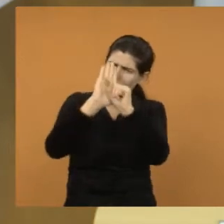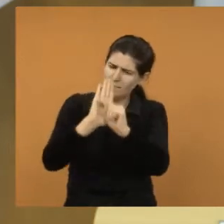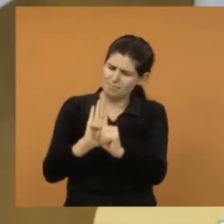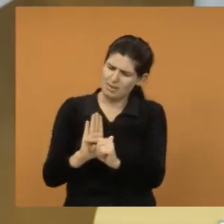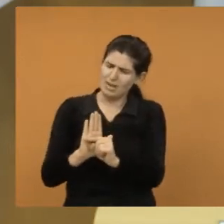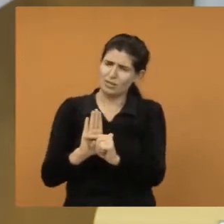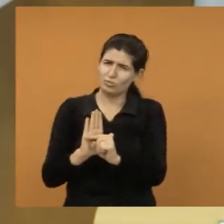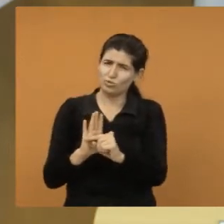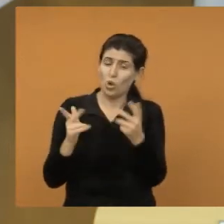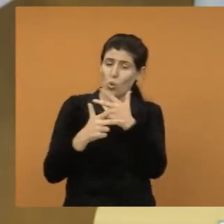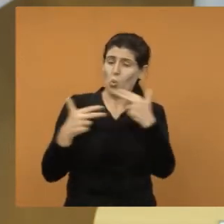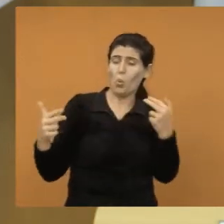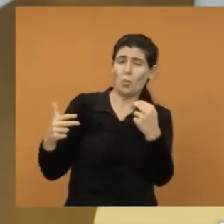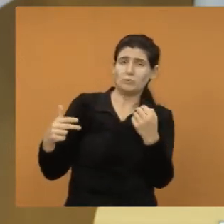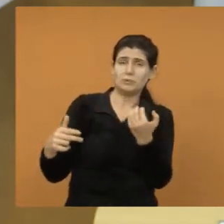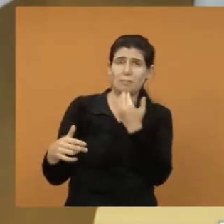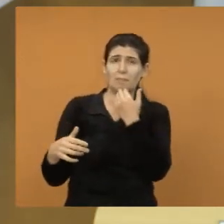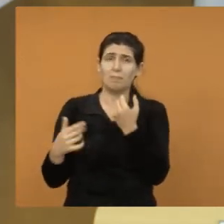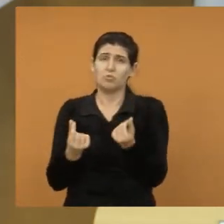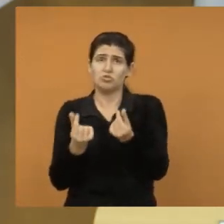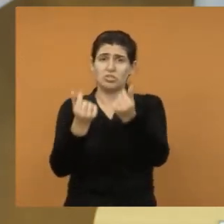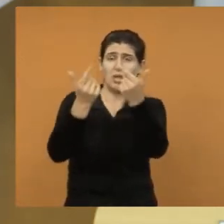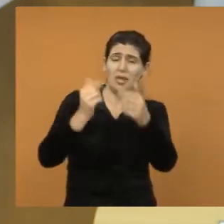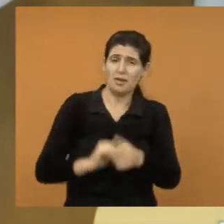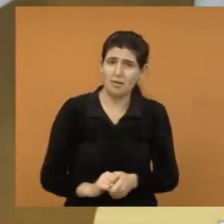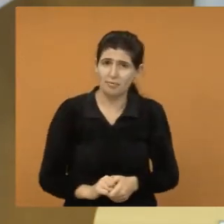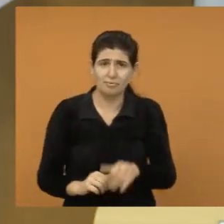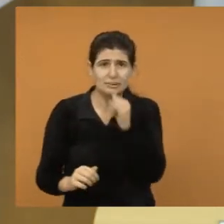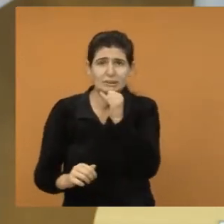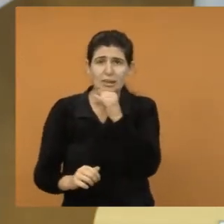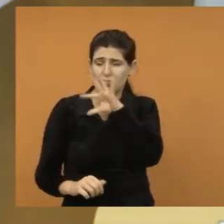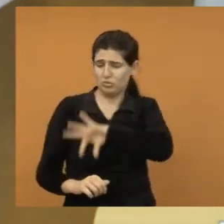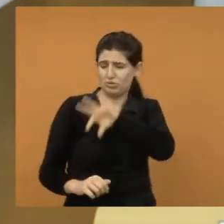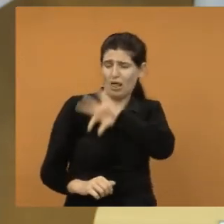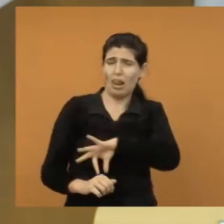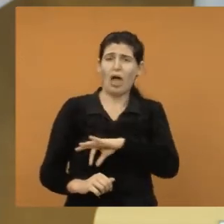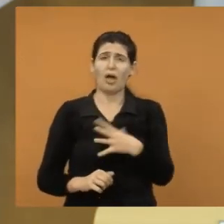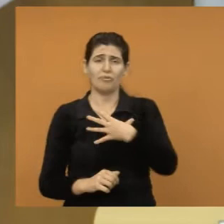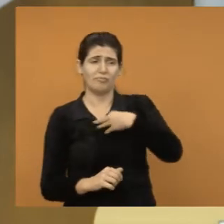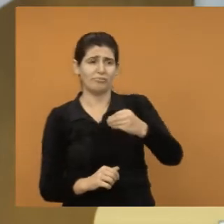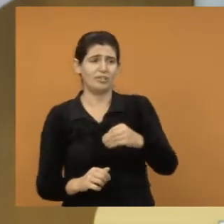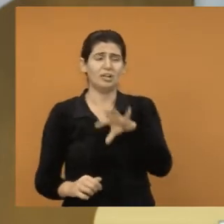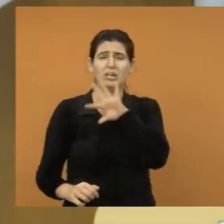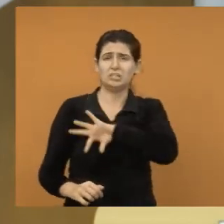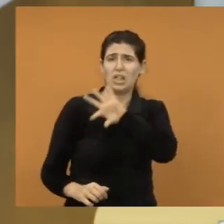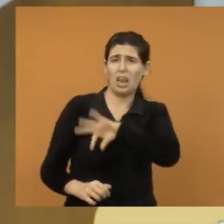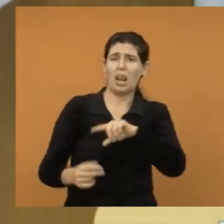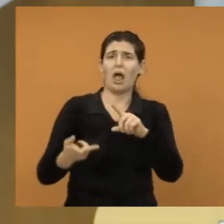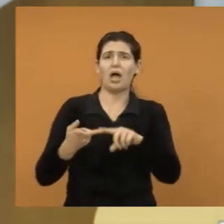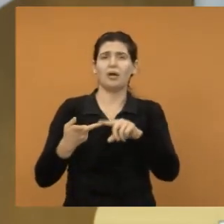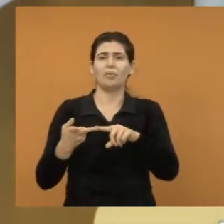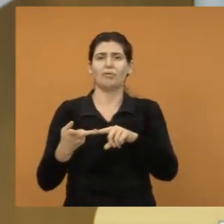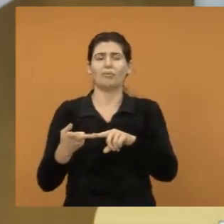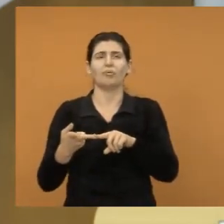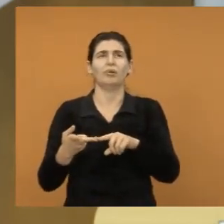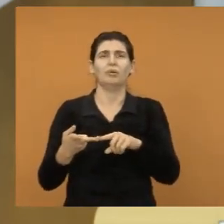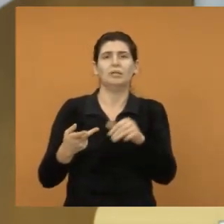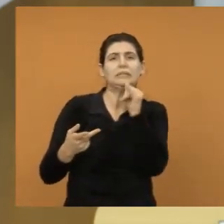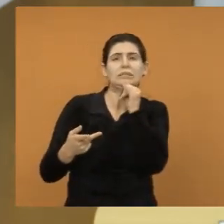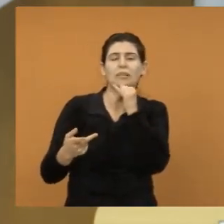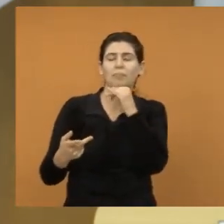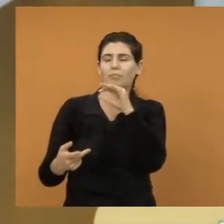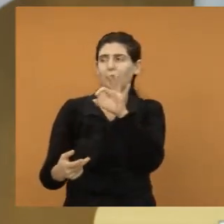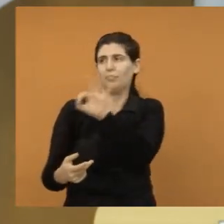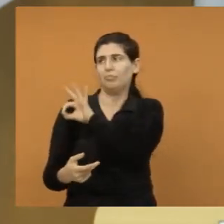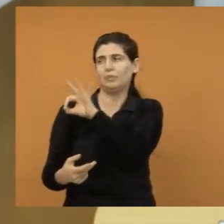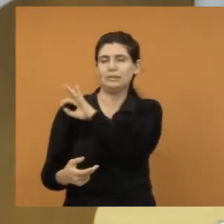pega militares que a pensão vai passando. Passa para a filha, depois passa para o neto da filha, e assim o